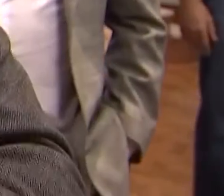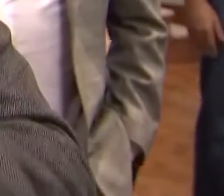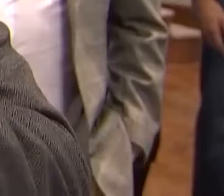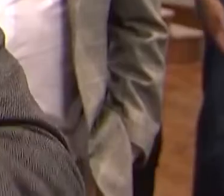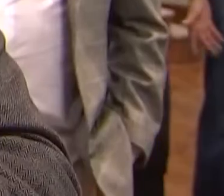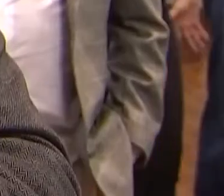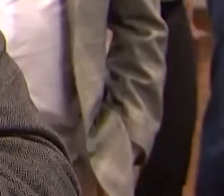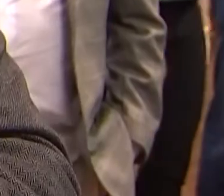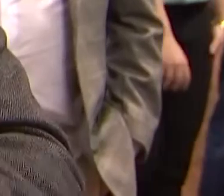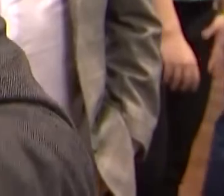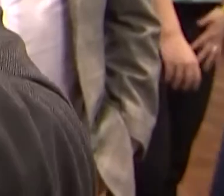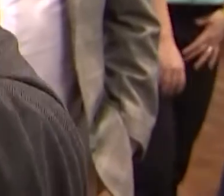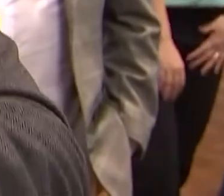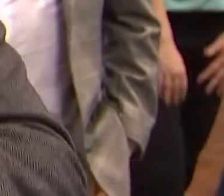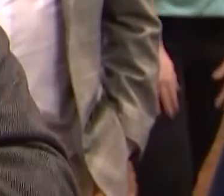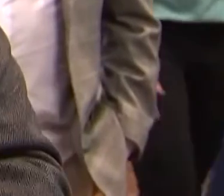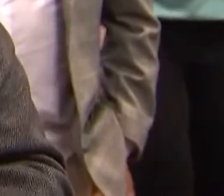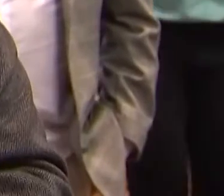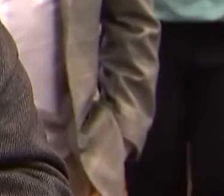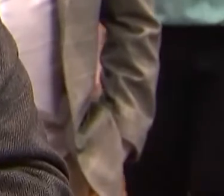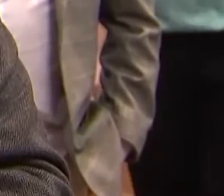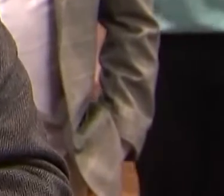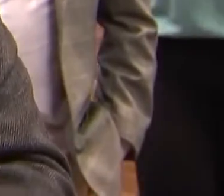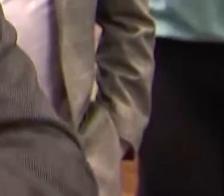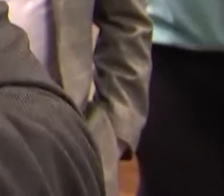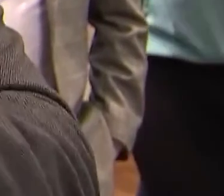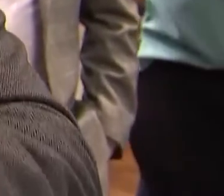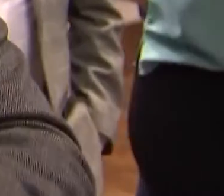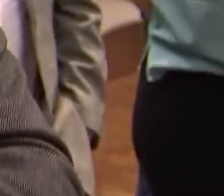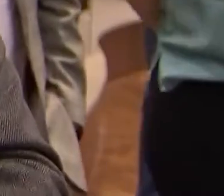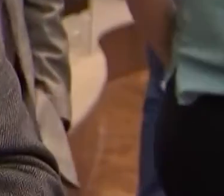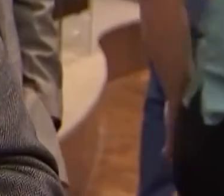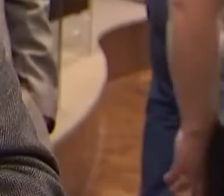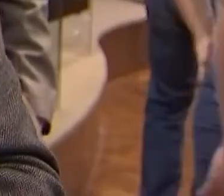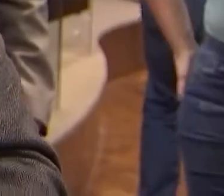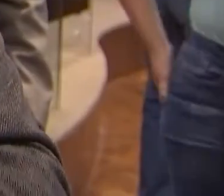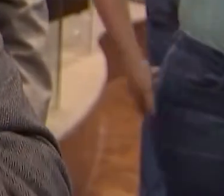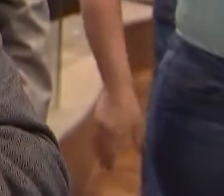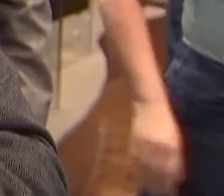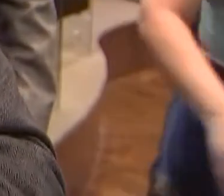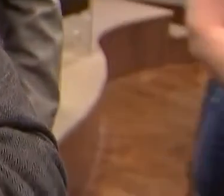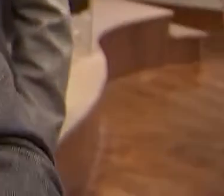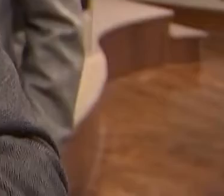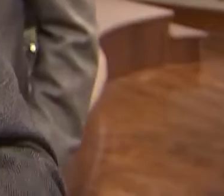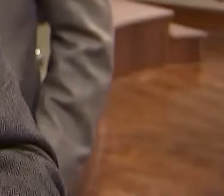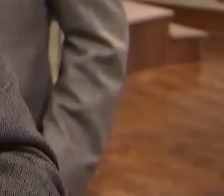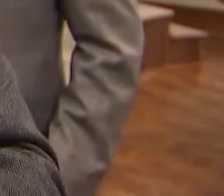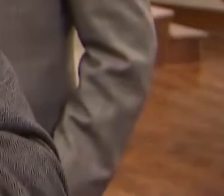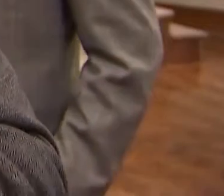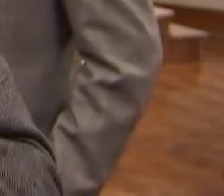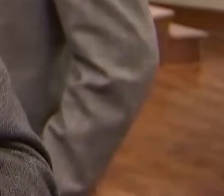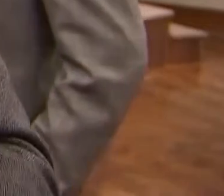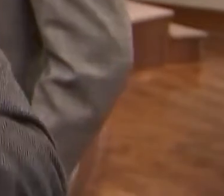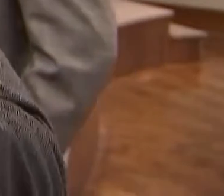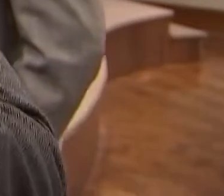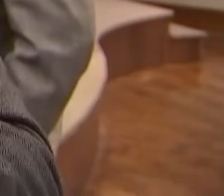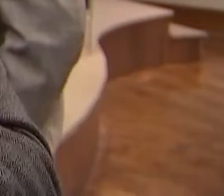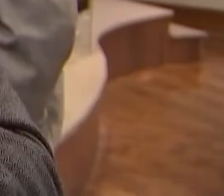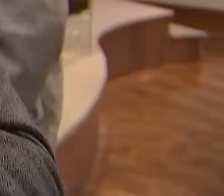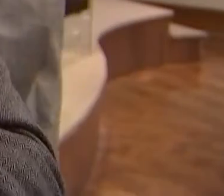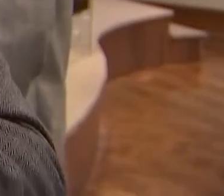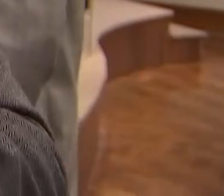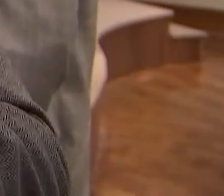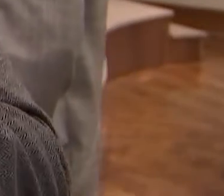a população, mais o prefeito, nós vamos resolver esse problema sendo a cidade. Senão não vai resolver. Eu acredito muito nessa união e